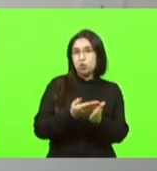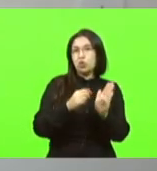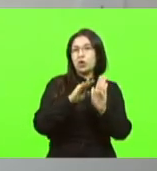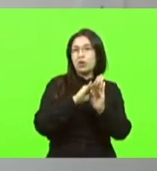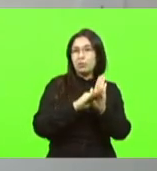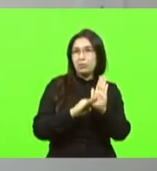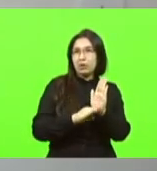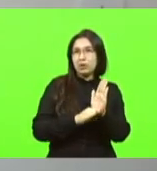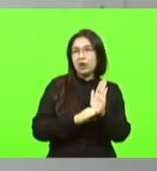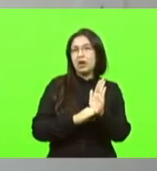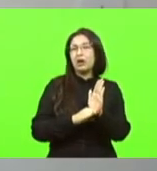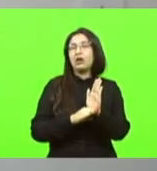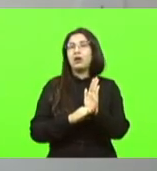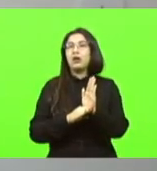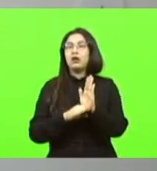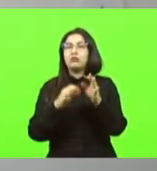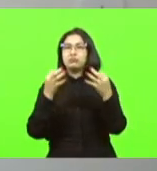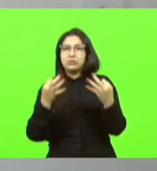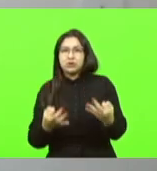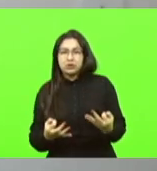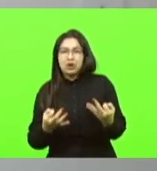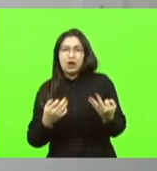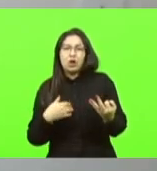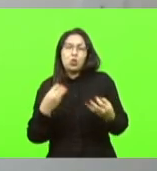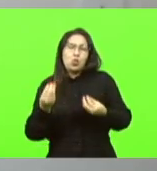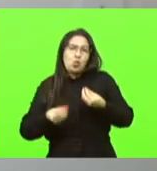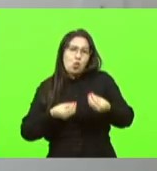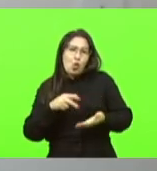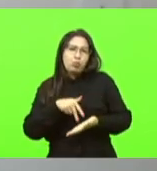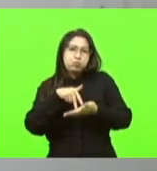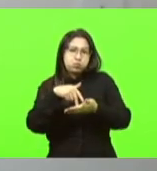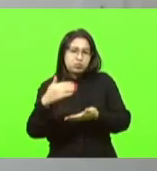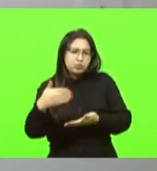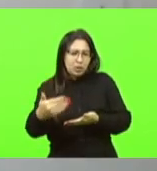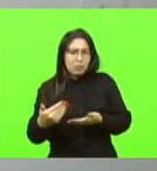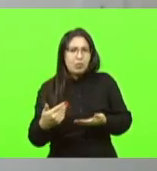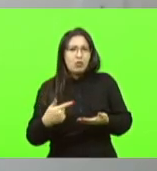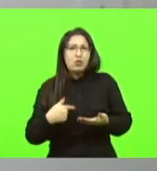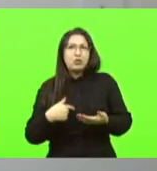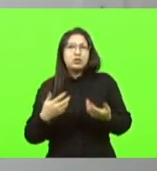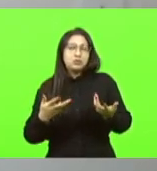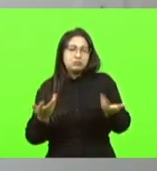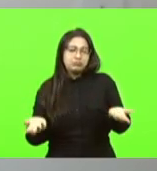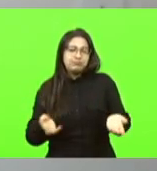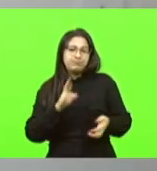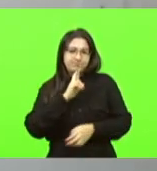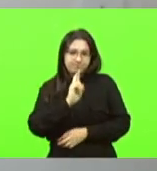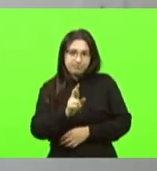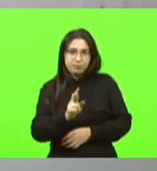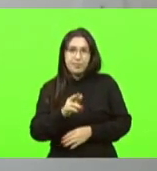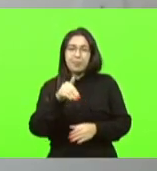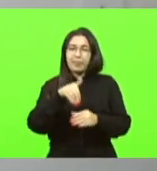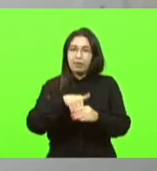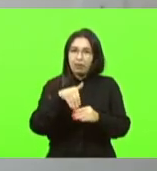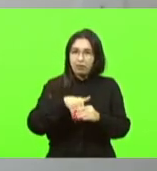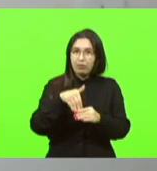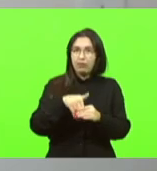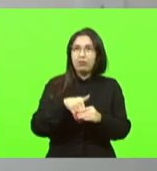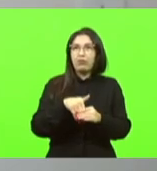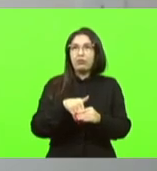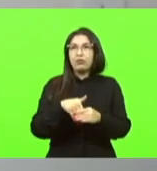que eu falei vou estudar a matéria a funcionar depois do relatório final e assim some fazendo então vou botar pelos